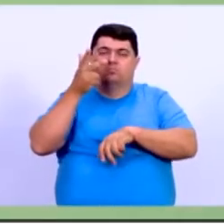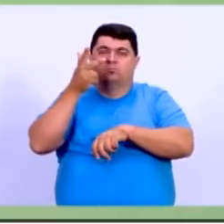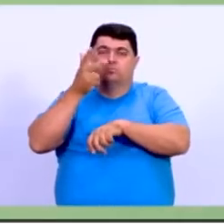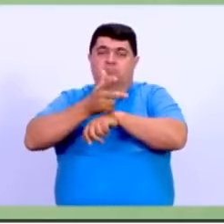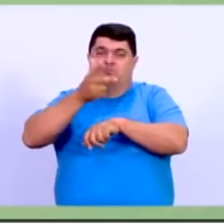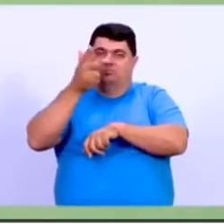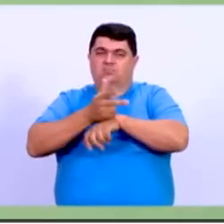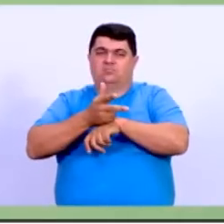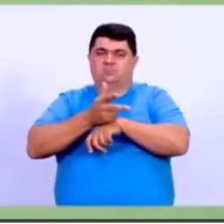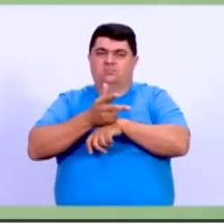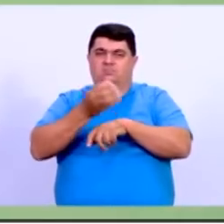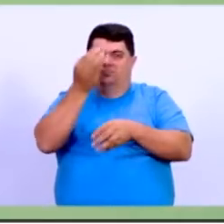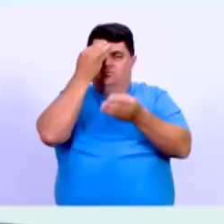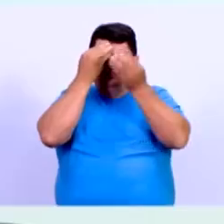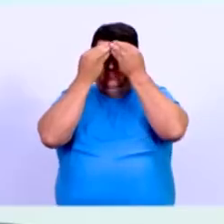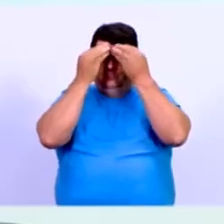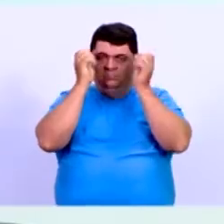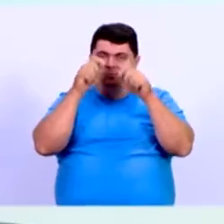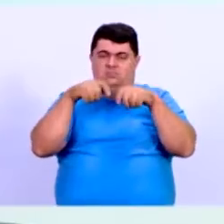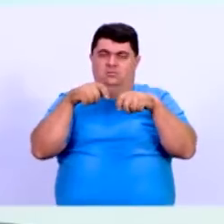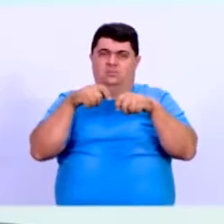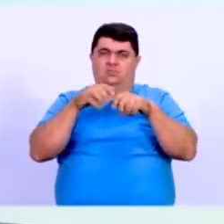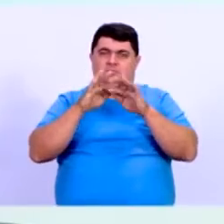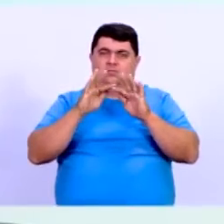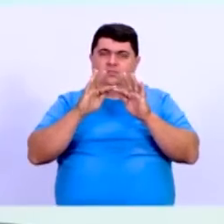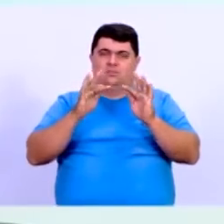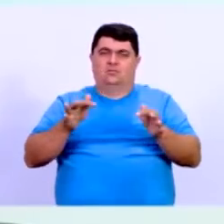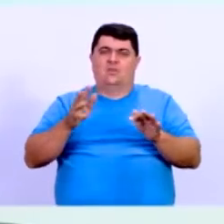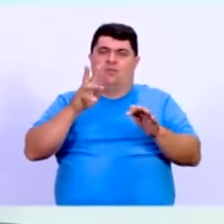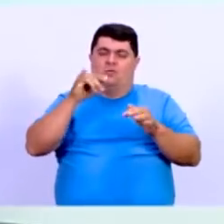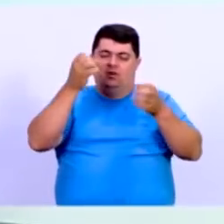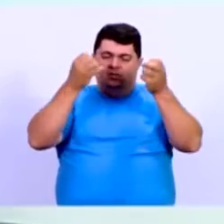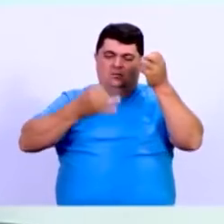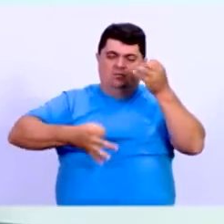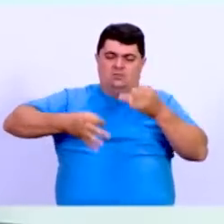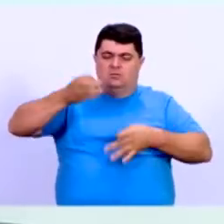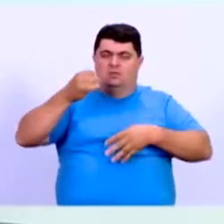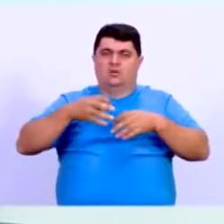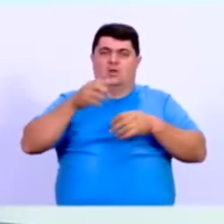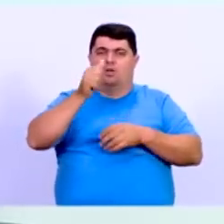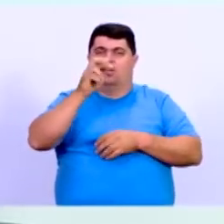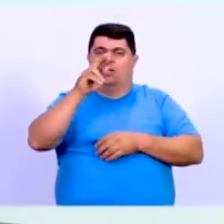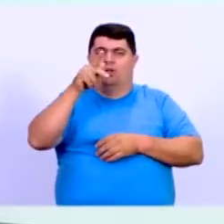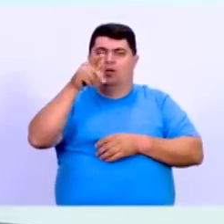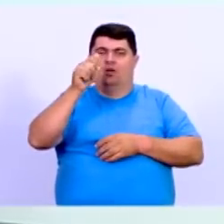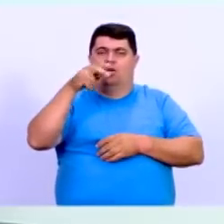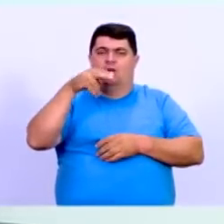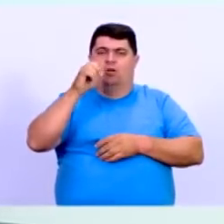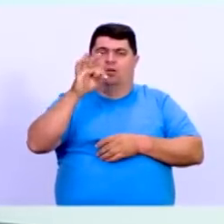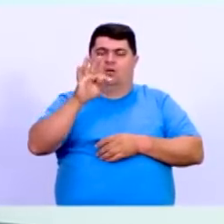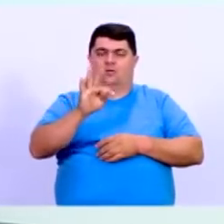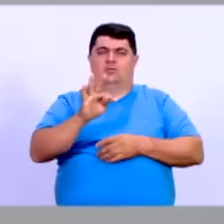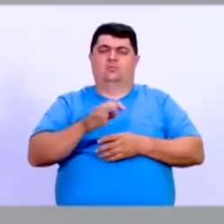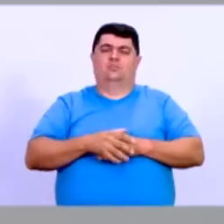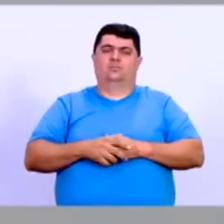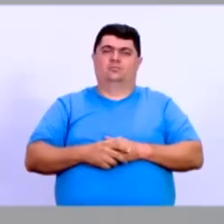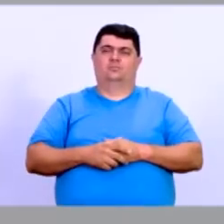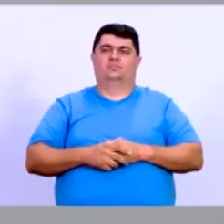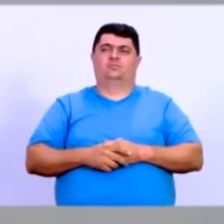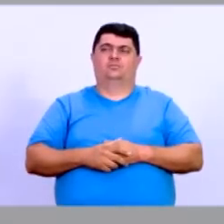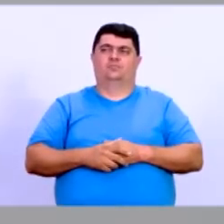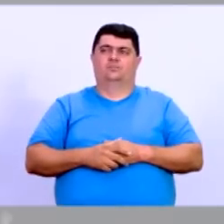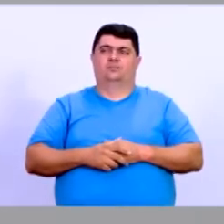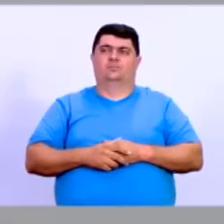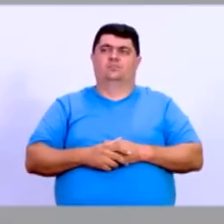vídeo bem tranquilo, tá, galera? Olha só, atenção aí, esse vídeo vai explicar para vocês direitinho sobre a ARPANET. Vamos lá, pessoal?